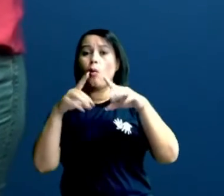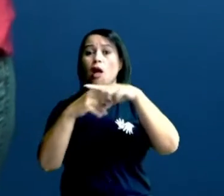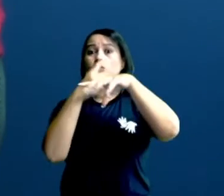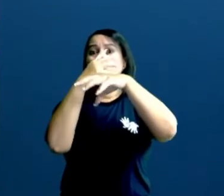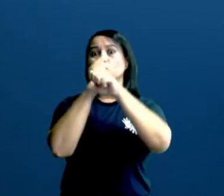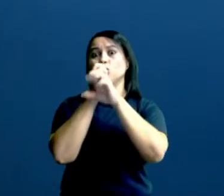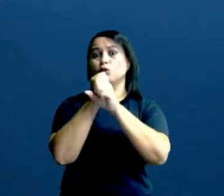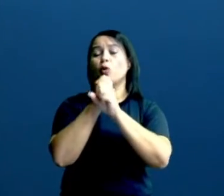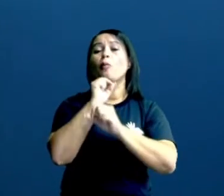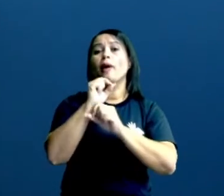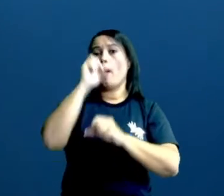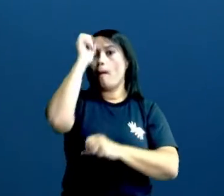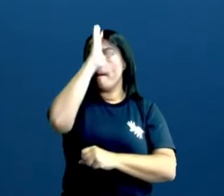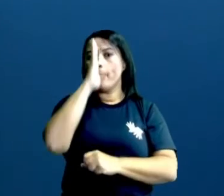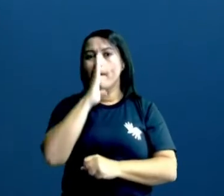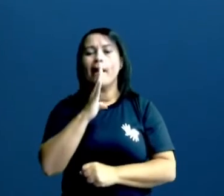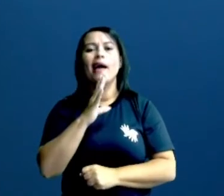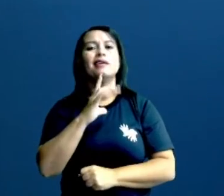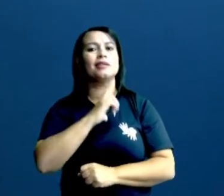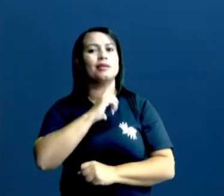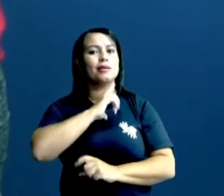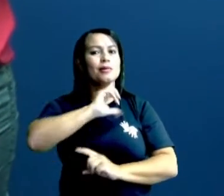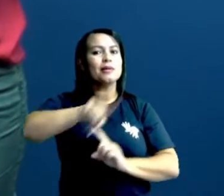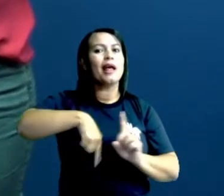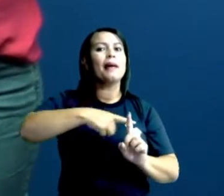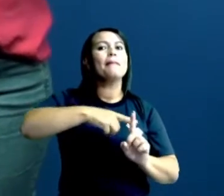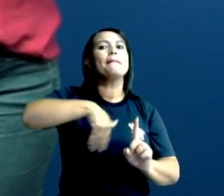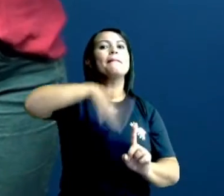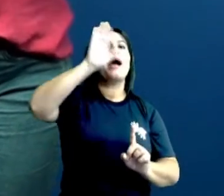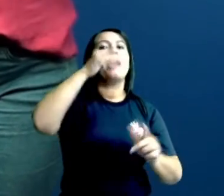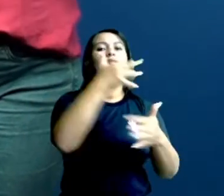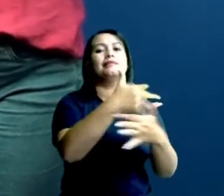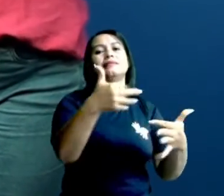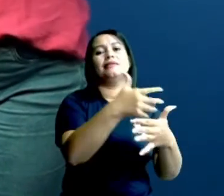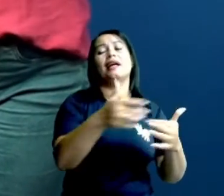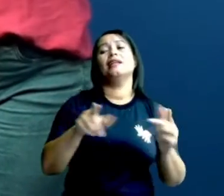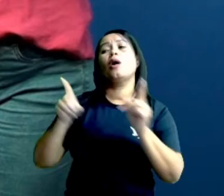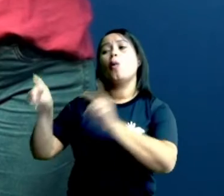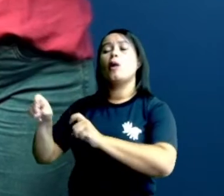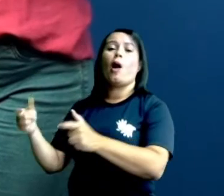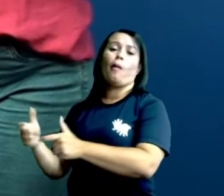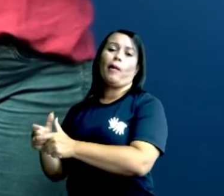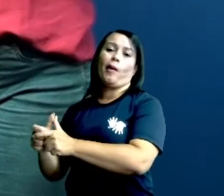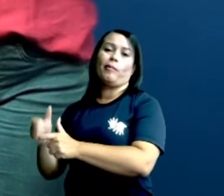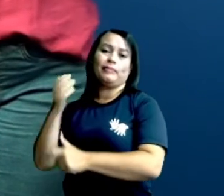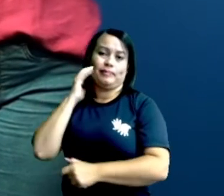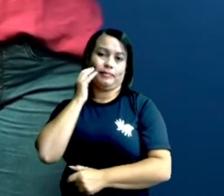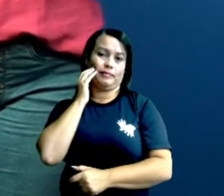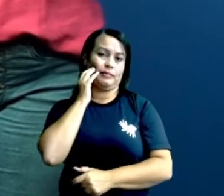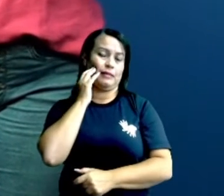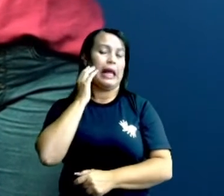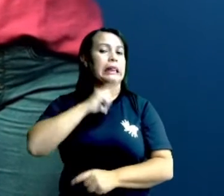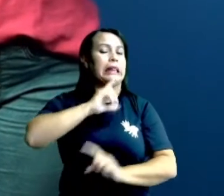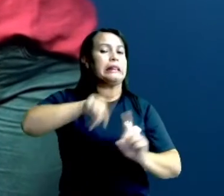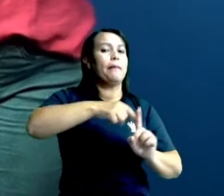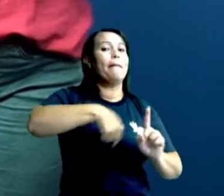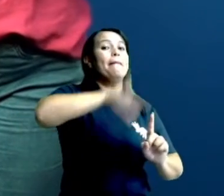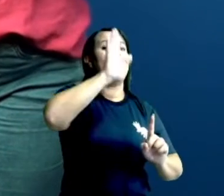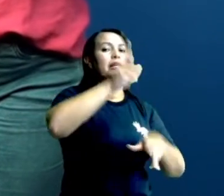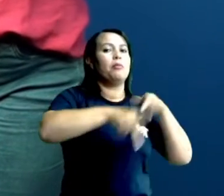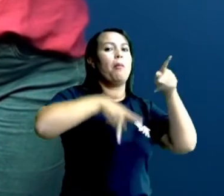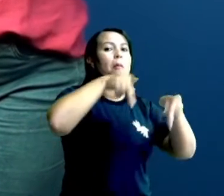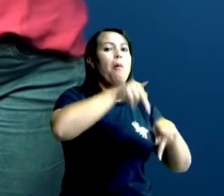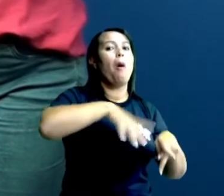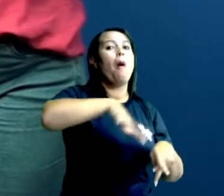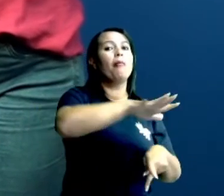gente vai ver que o Brasil é um país muito mais urbano do que rural, certo? Em quantidade de